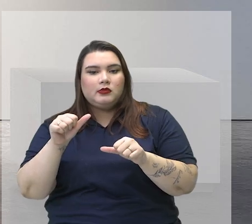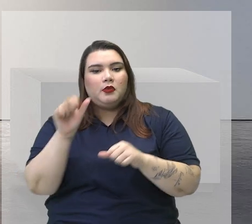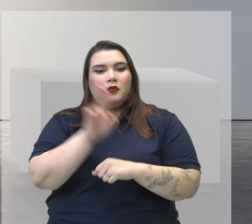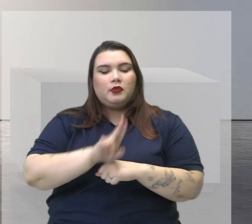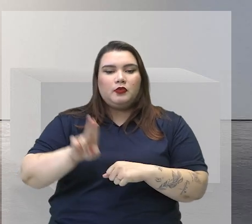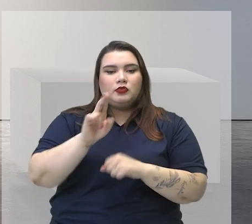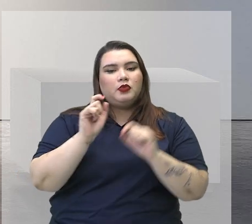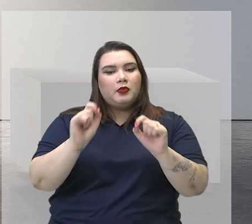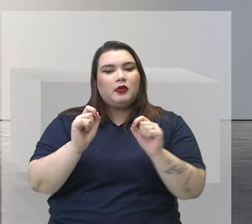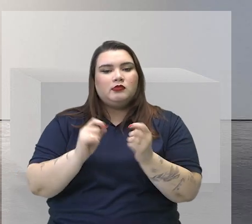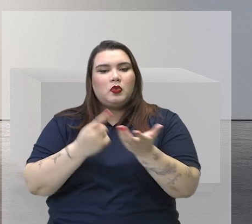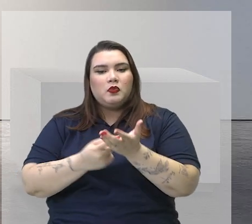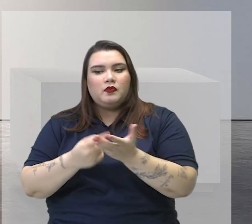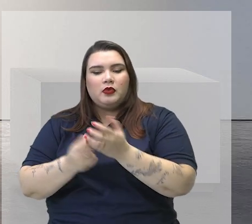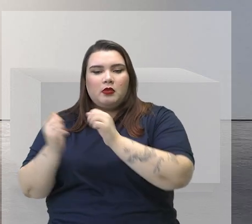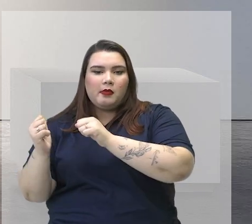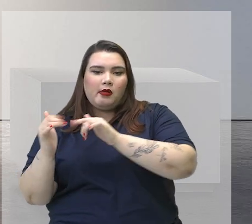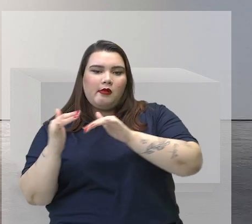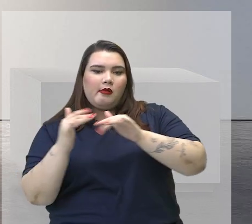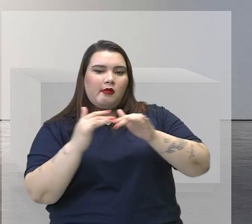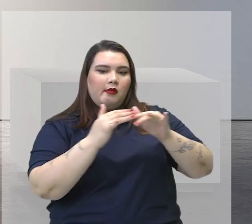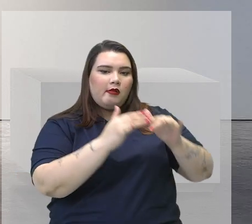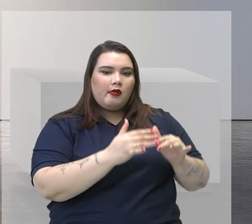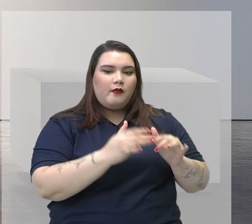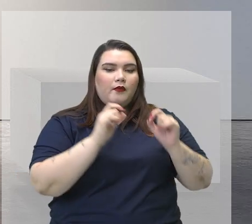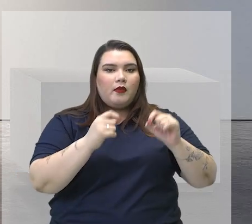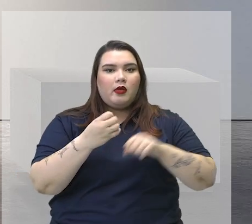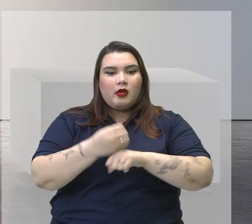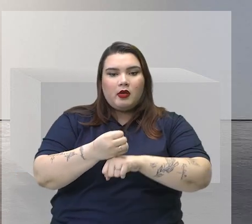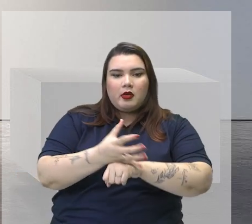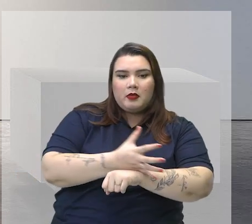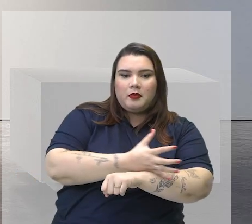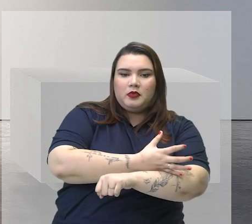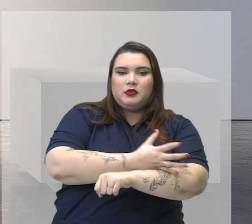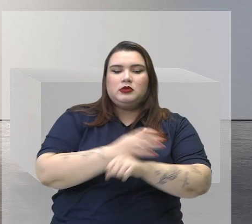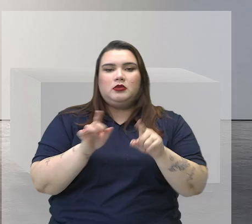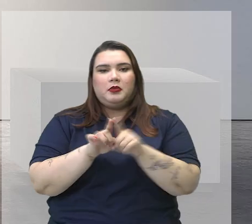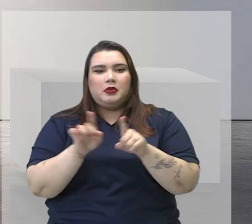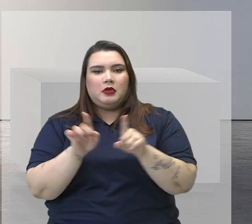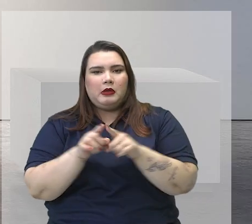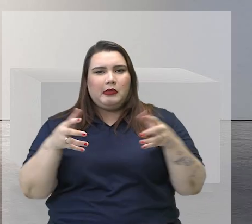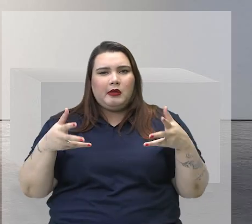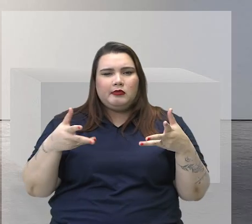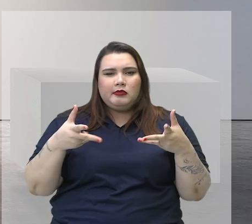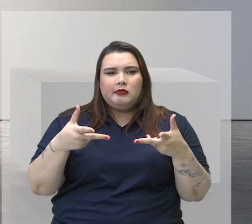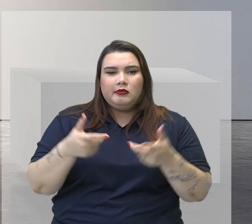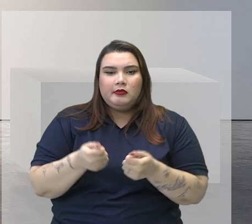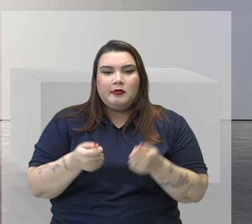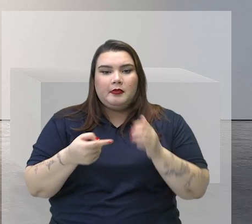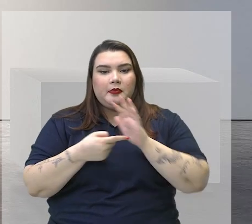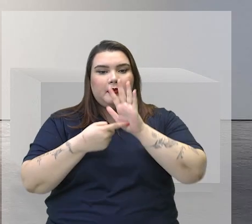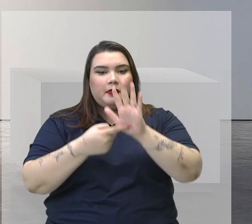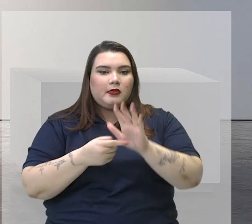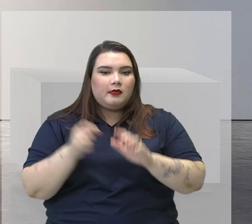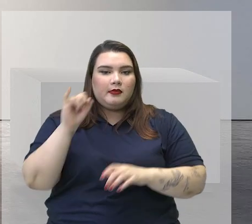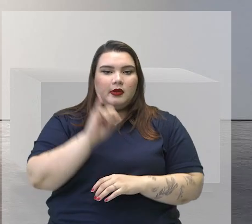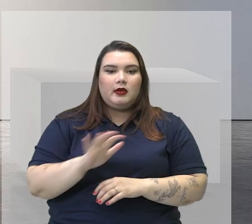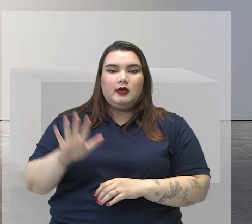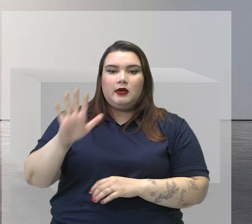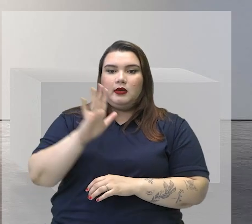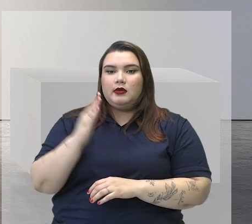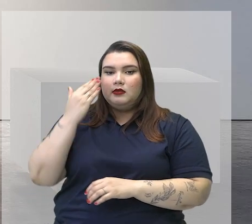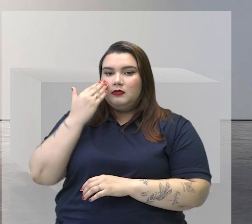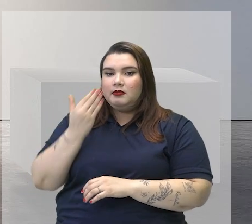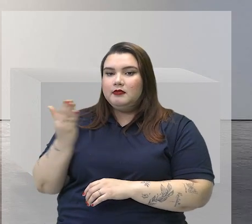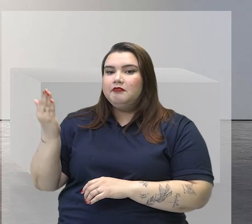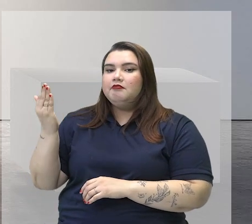forma de atrair fiéis por meio da emoção e grandiosidade. Vamos mostrar uma imagem, olha só, aqui,